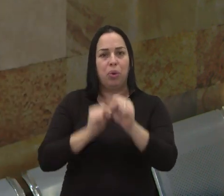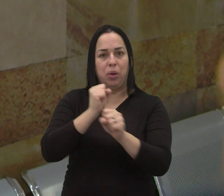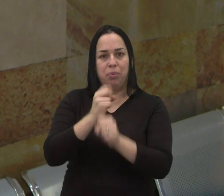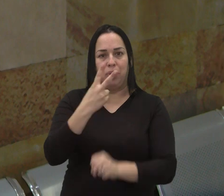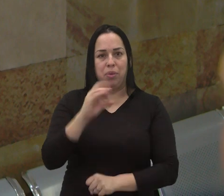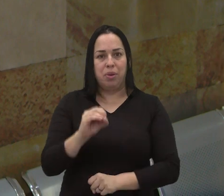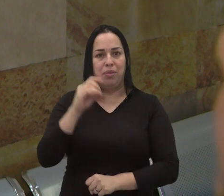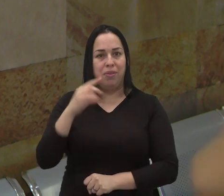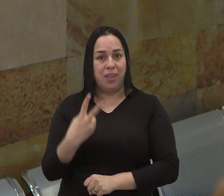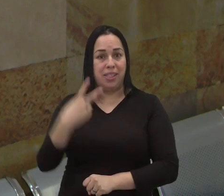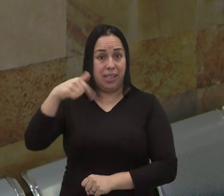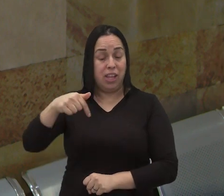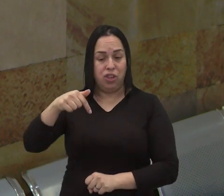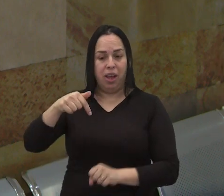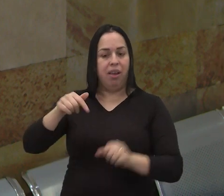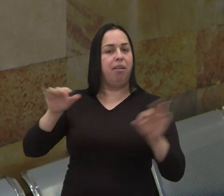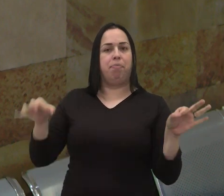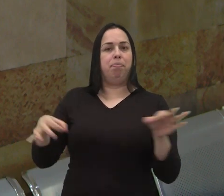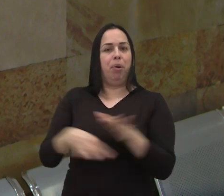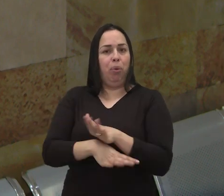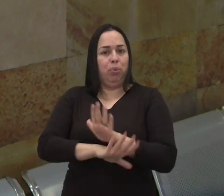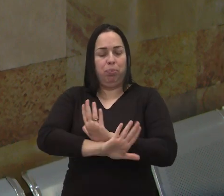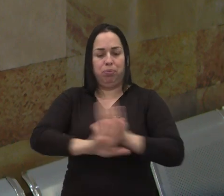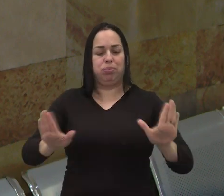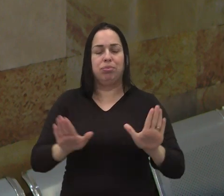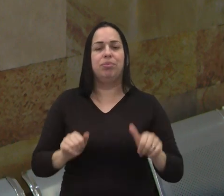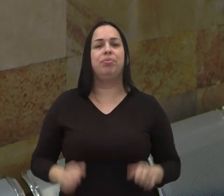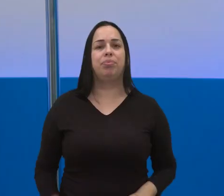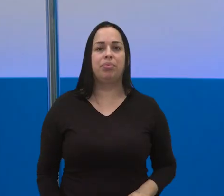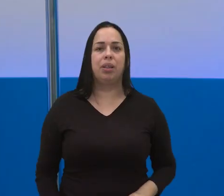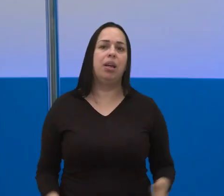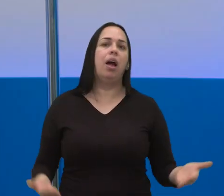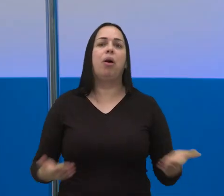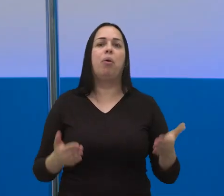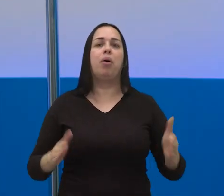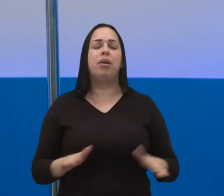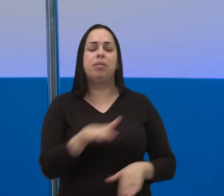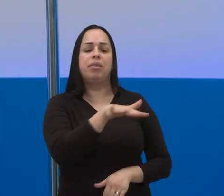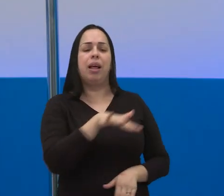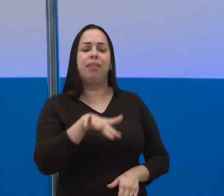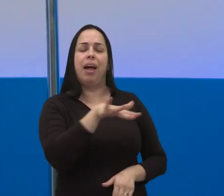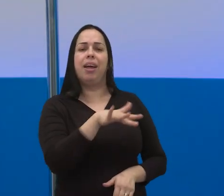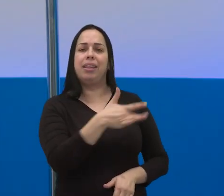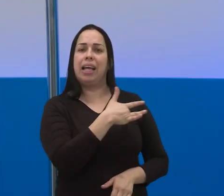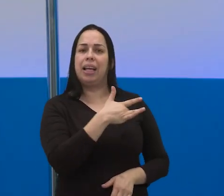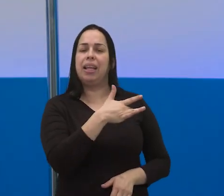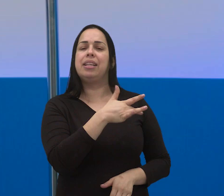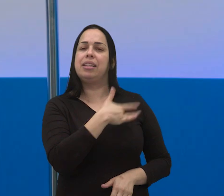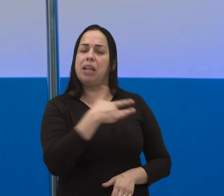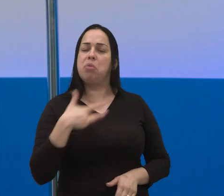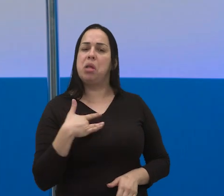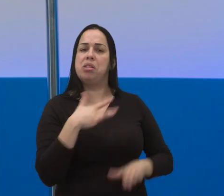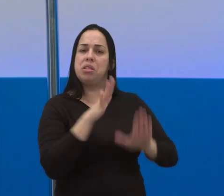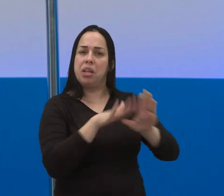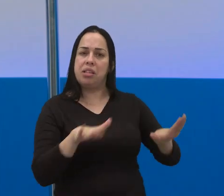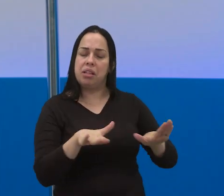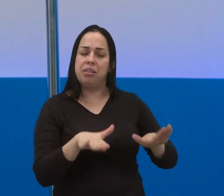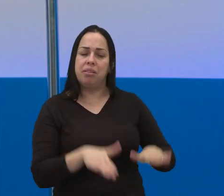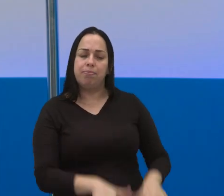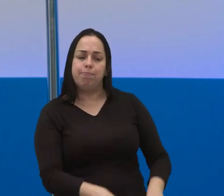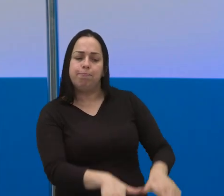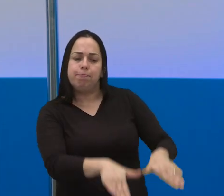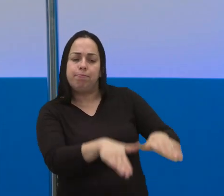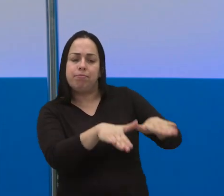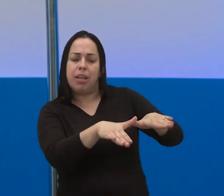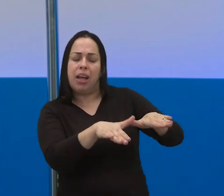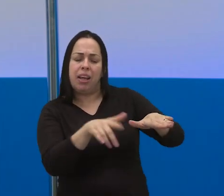Jesus, vou receber minha alta, né? E tudo bem. A gente fala agora sobre a saúde da criança nos primeiros anos de